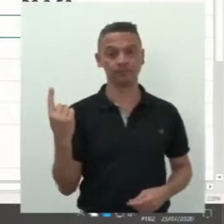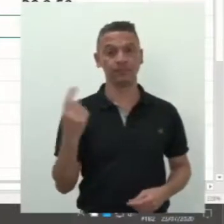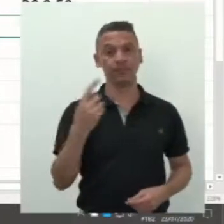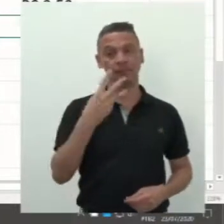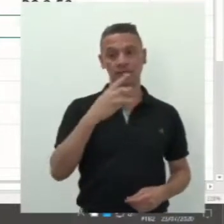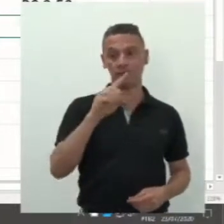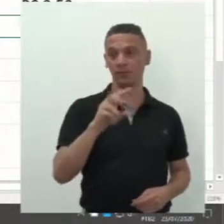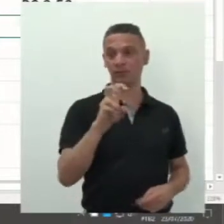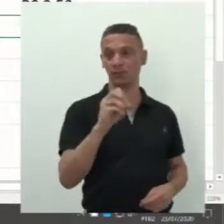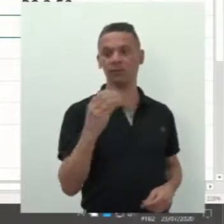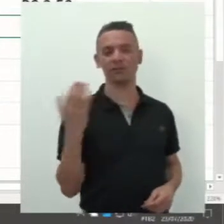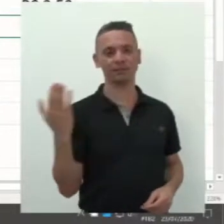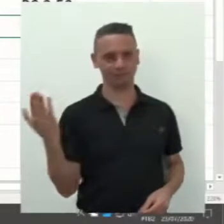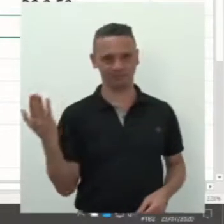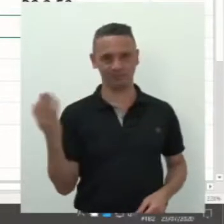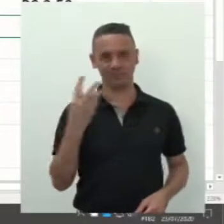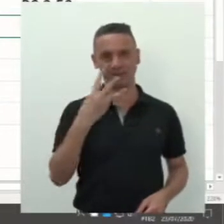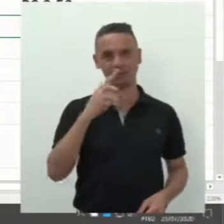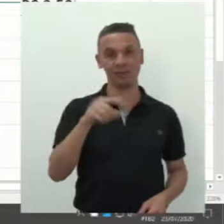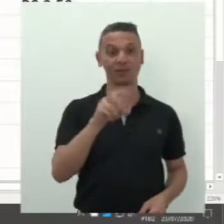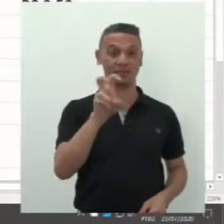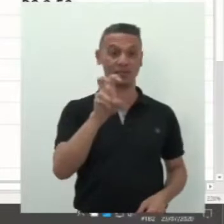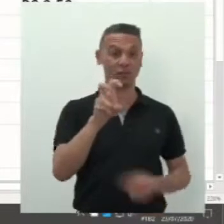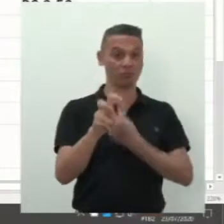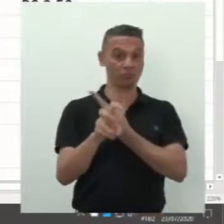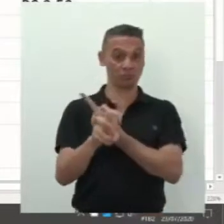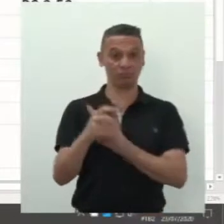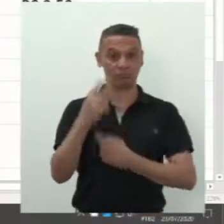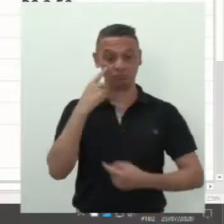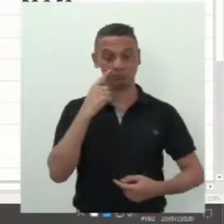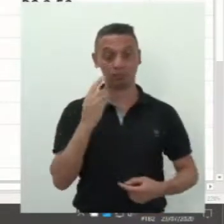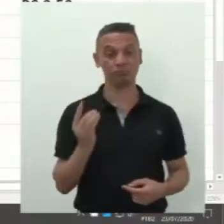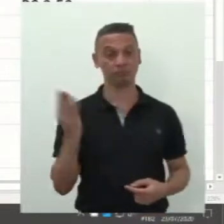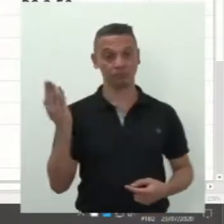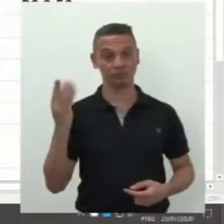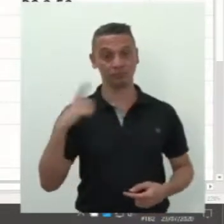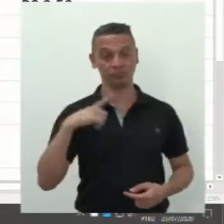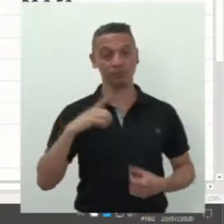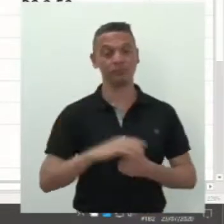R$3,50, tá? 3,5, né? No caso eu coloquei. Vou colocar aqui, ó,